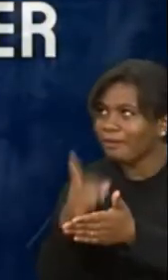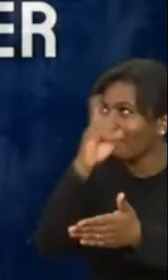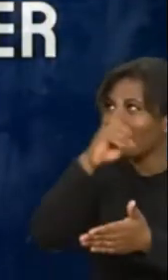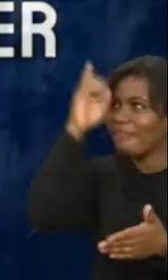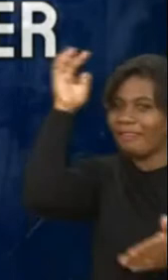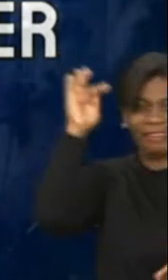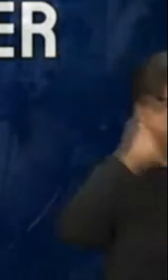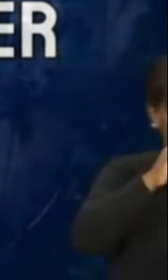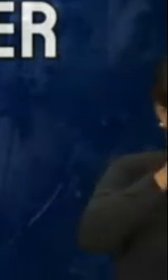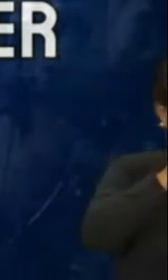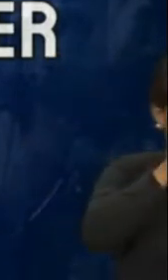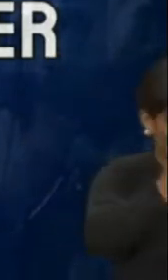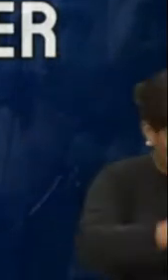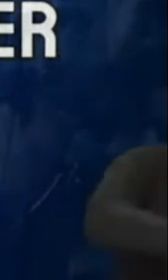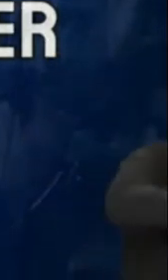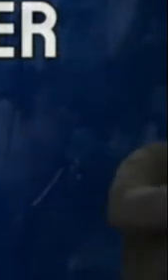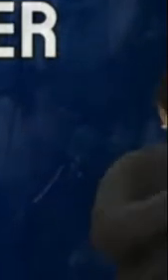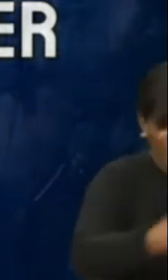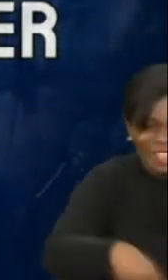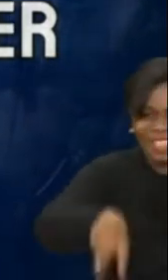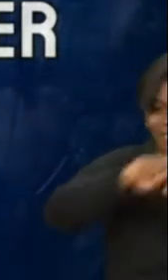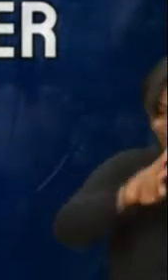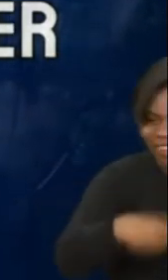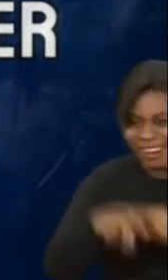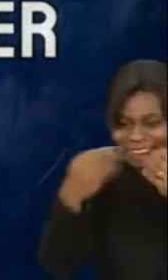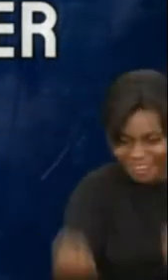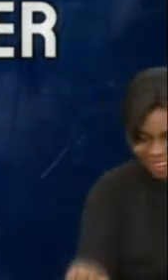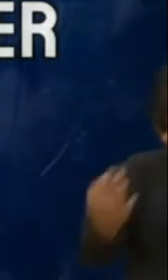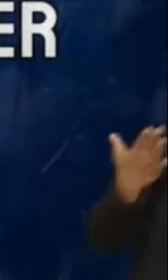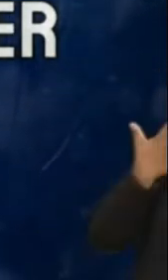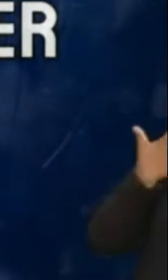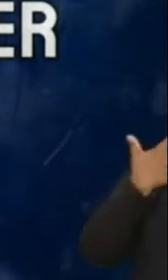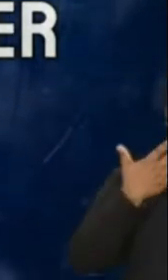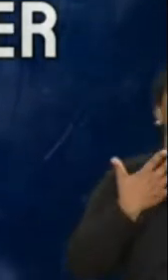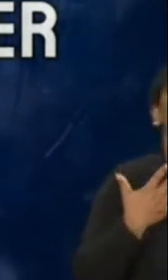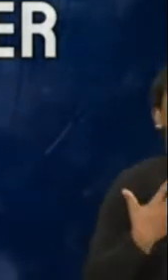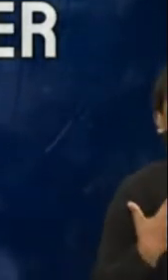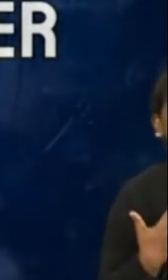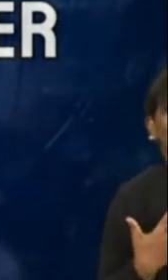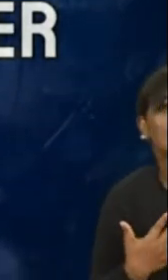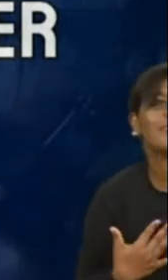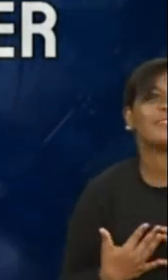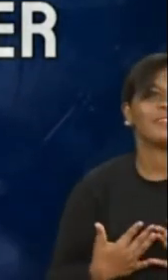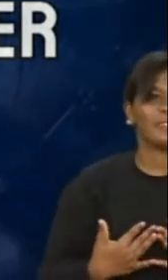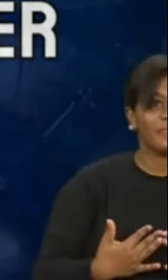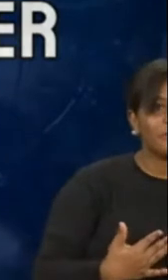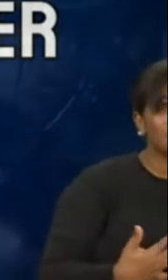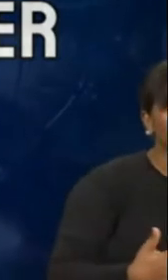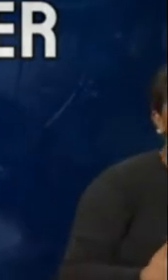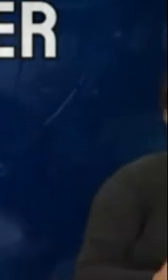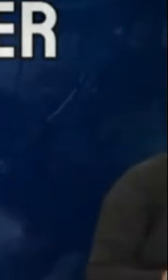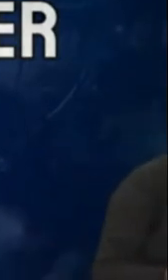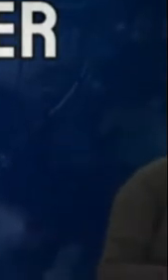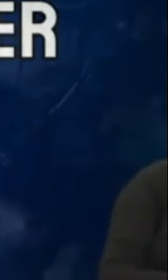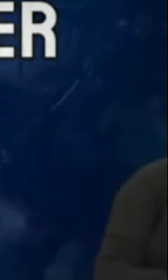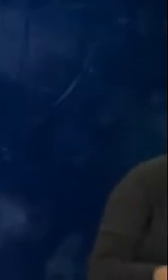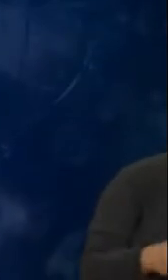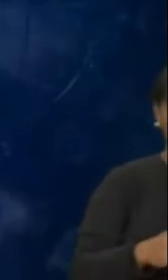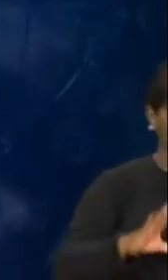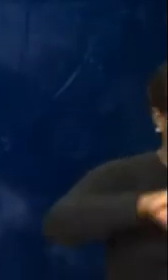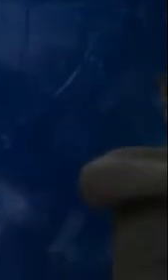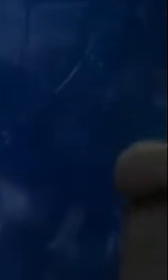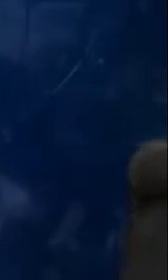eu ia perder. Preparou o dobro. Preparou o dobro. Para me devolver. Para me devolver. Abriu